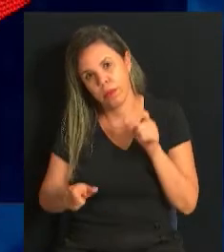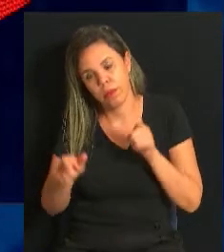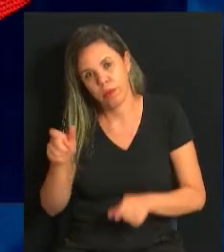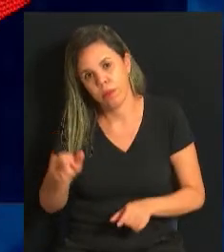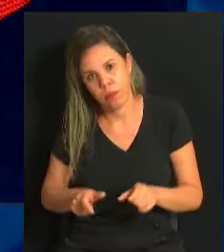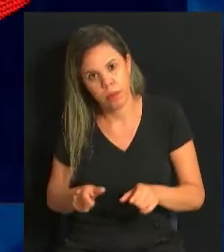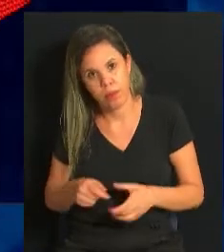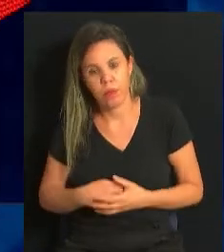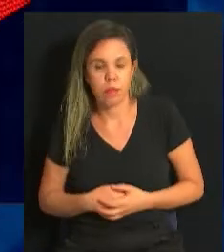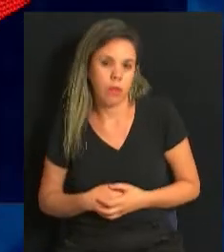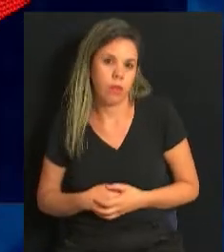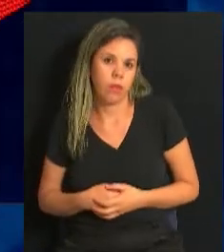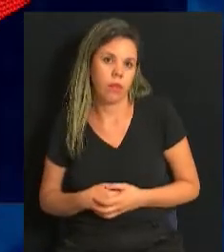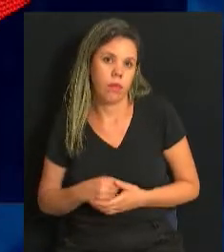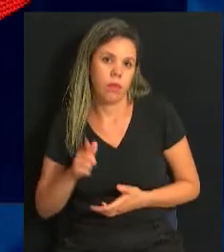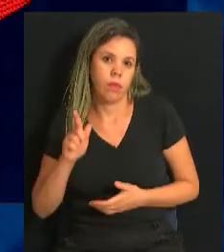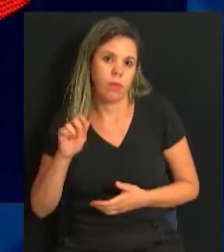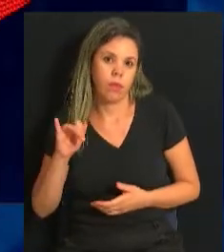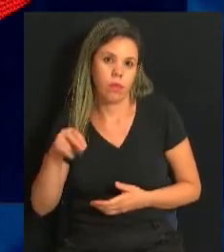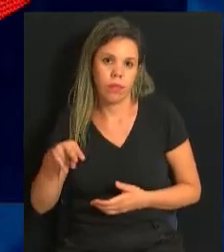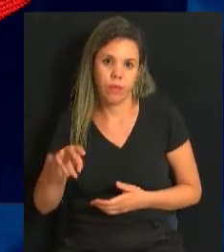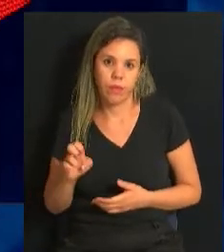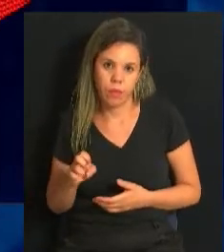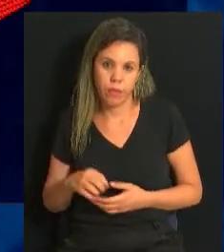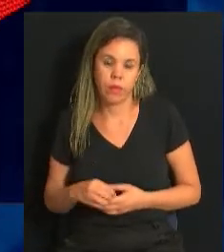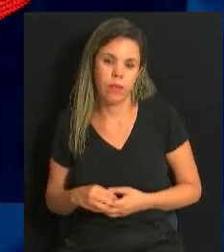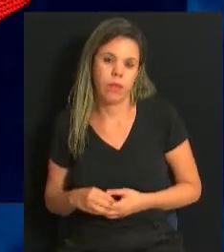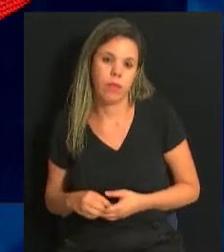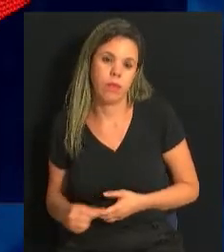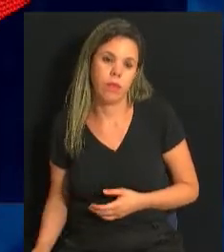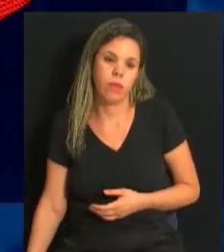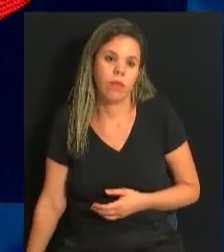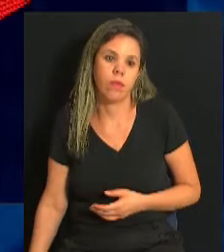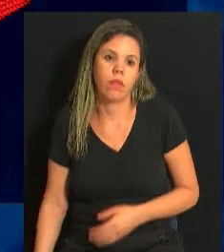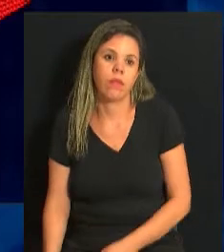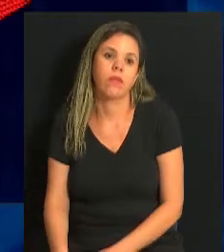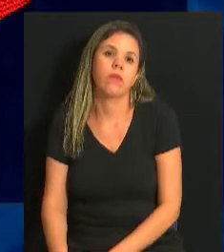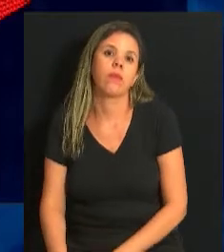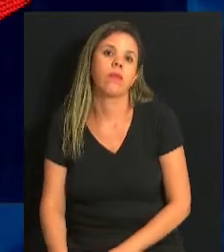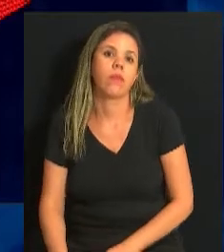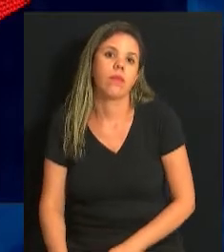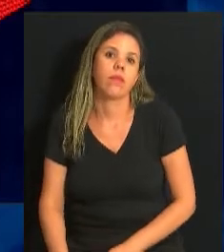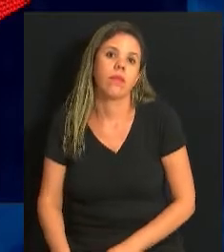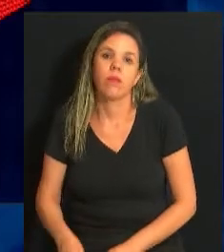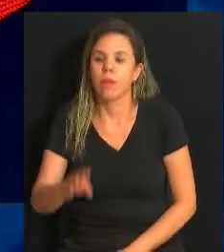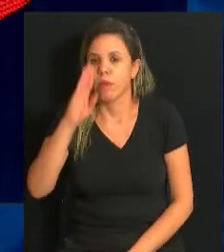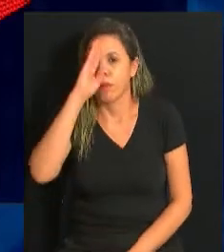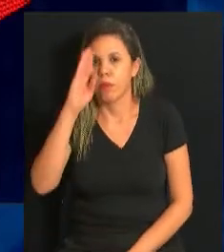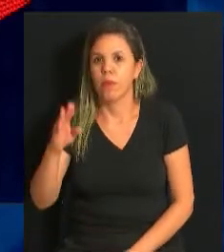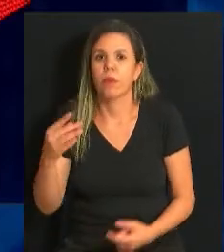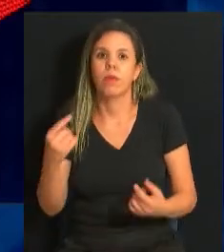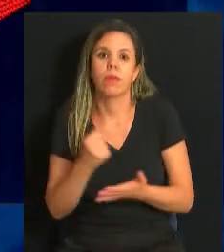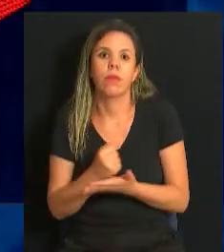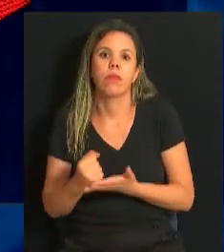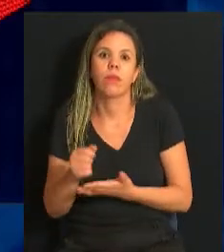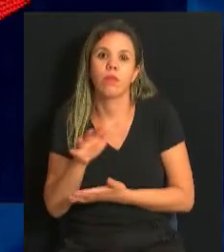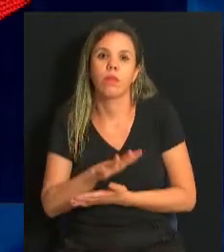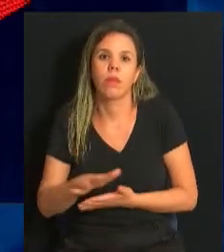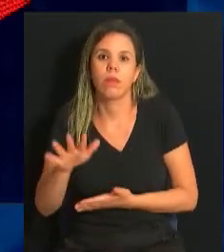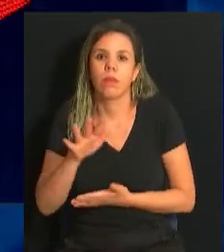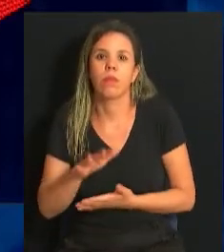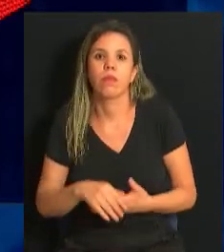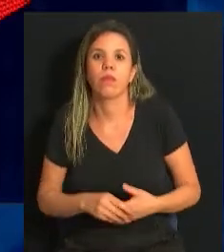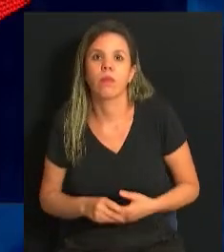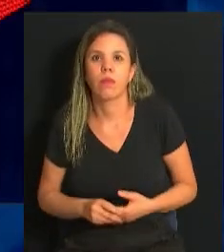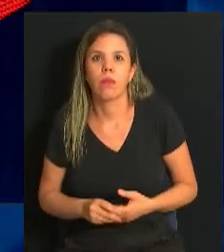e com isso meia Giovanni Augusto seguir ia aí na formação titular ele tem uma das a contratações do